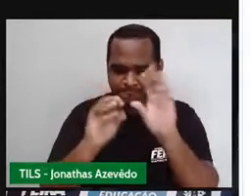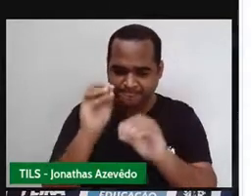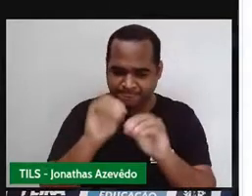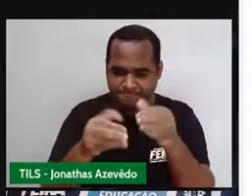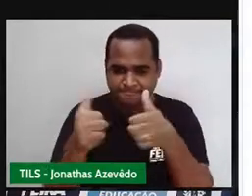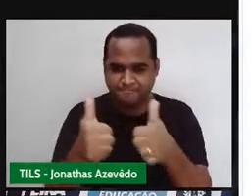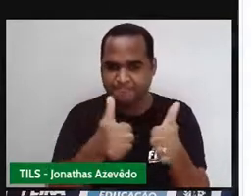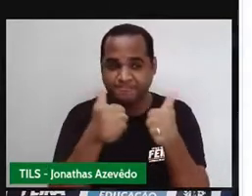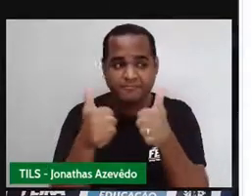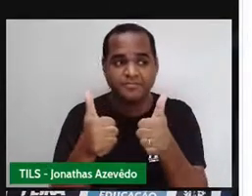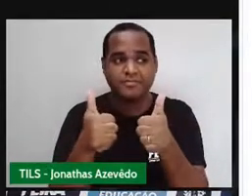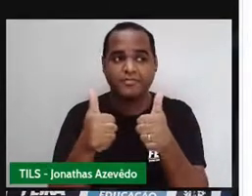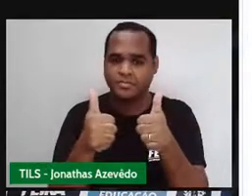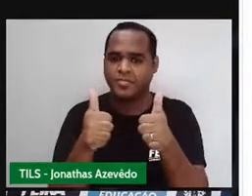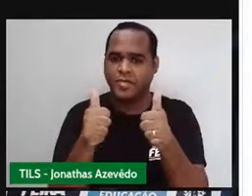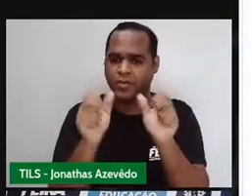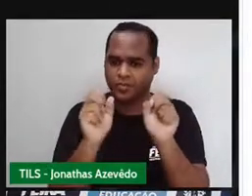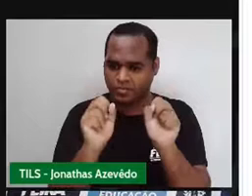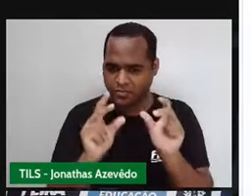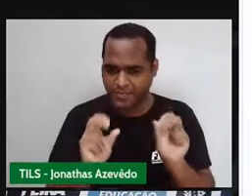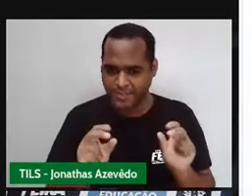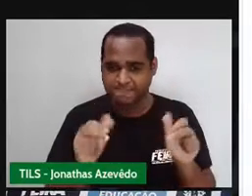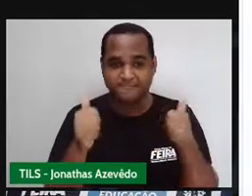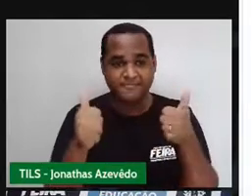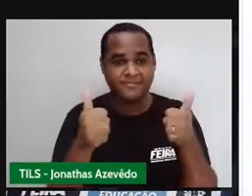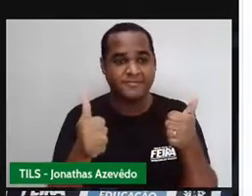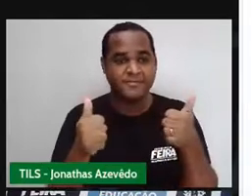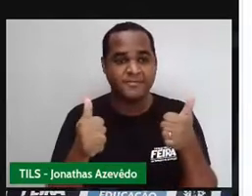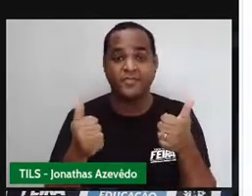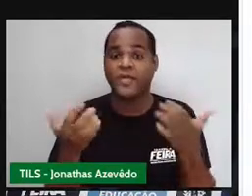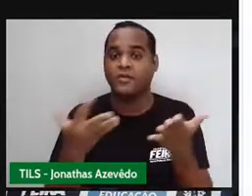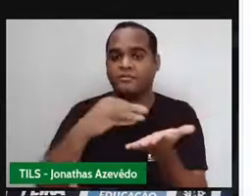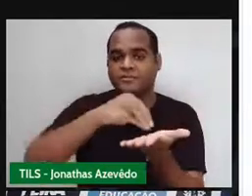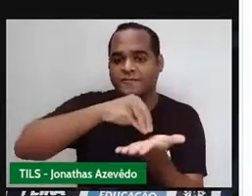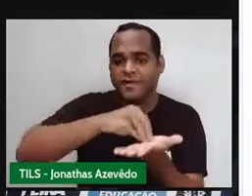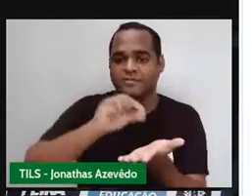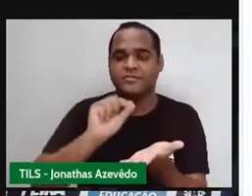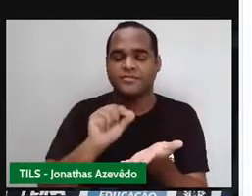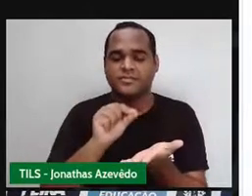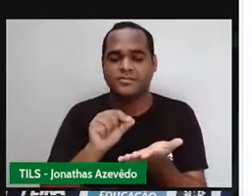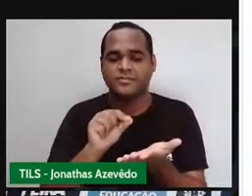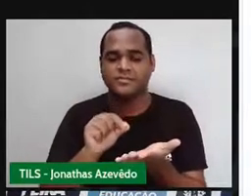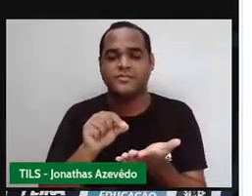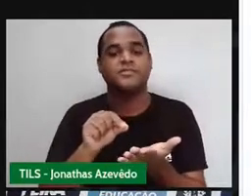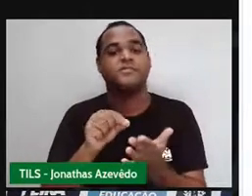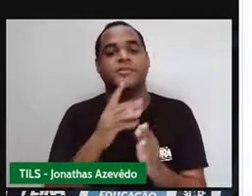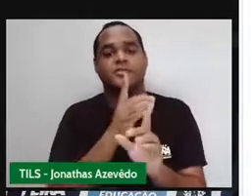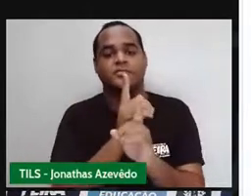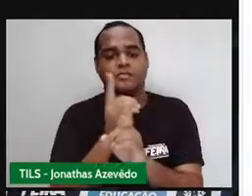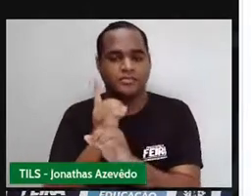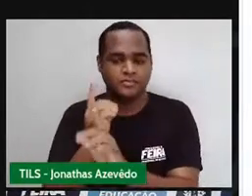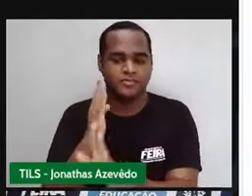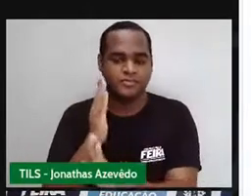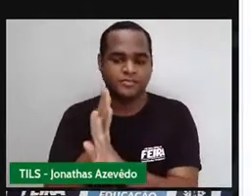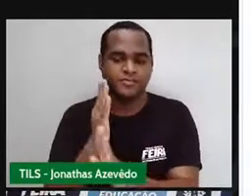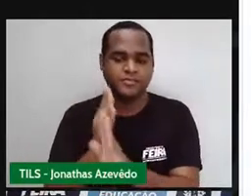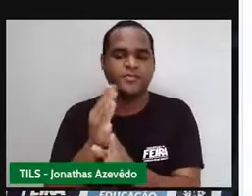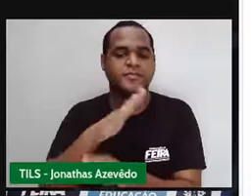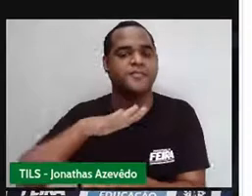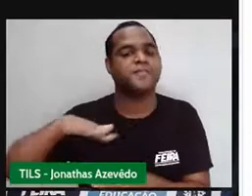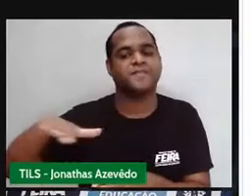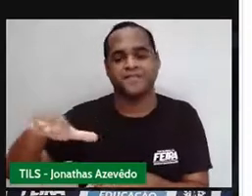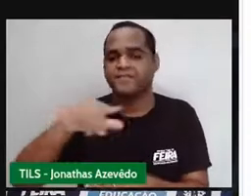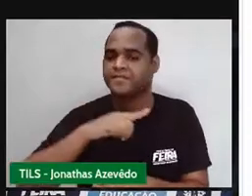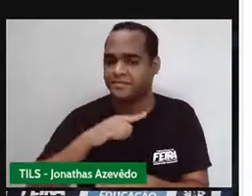aqui Oi tá gravado porque o que nos falta agora né é encontrar as